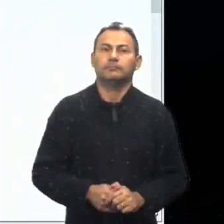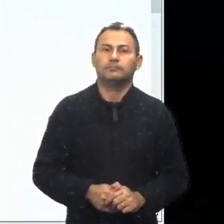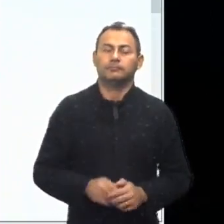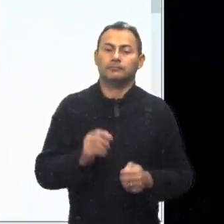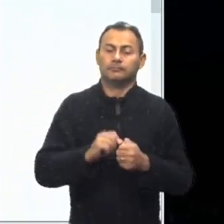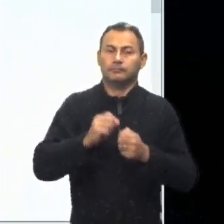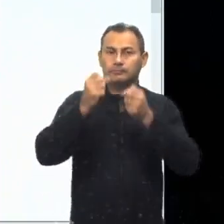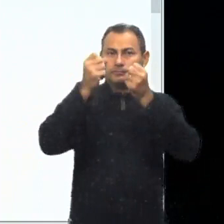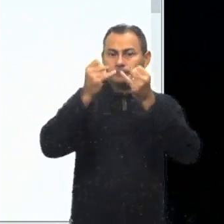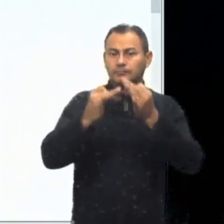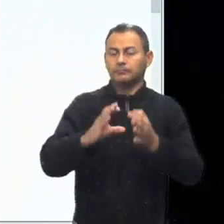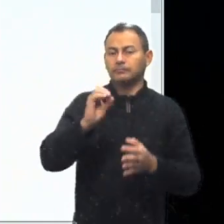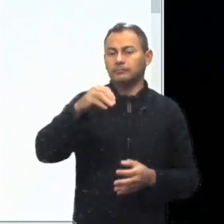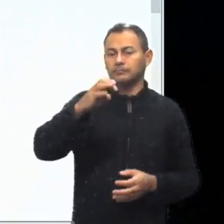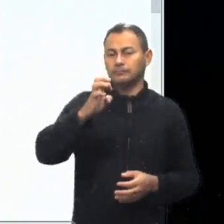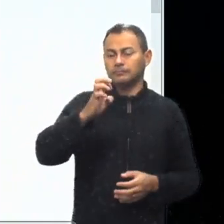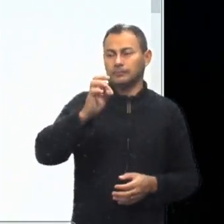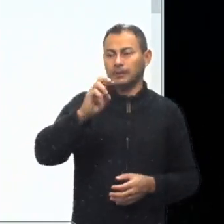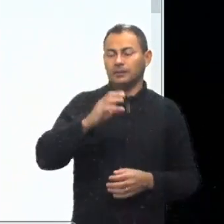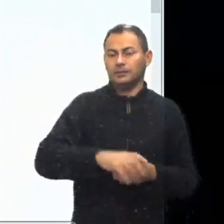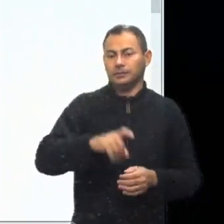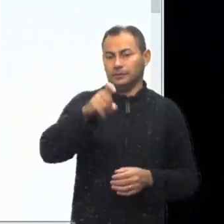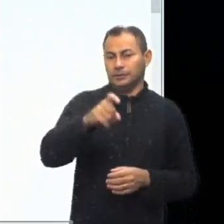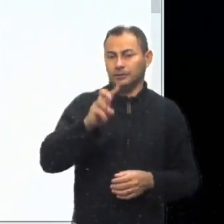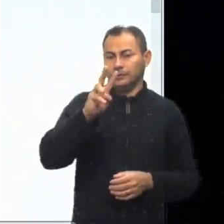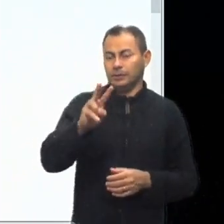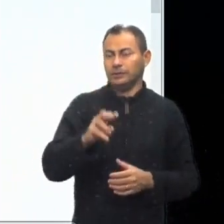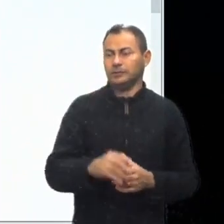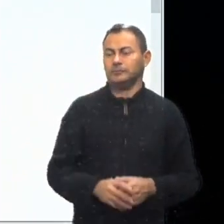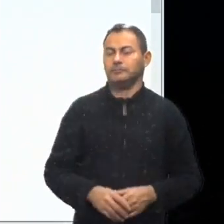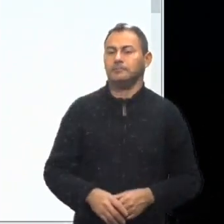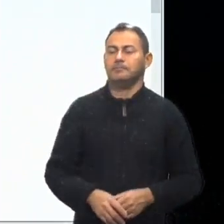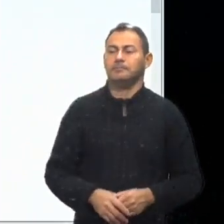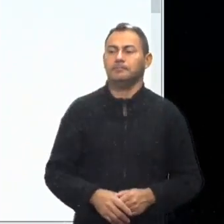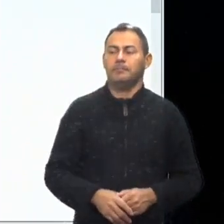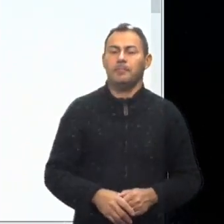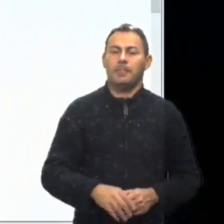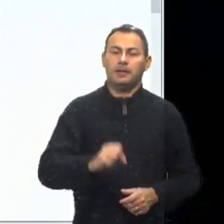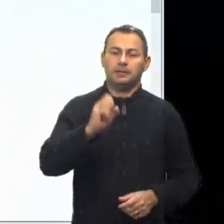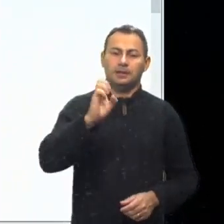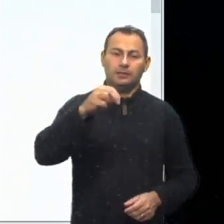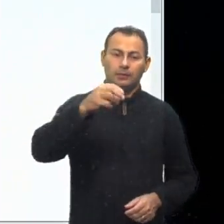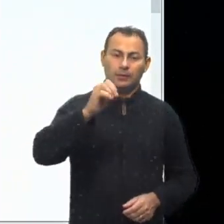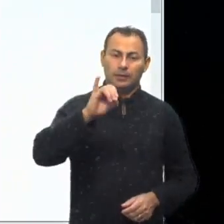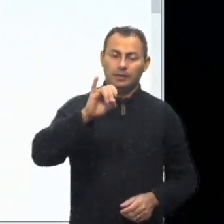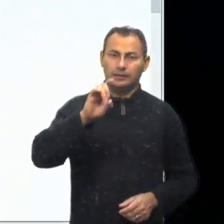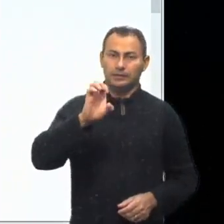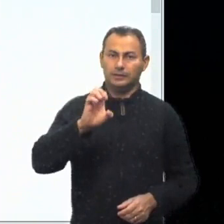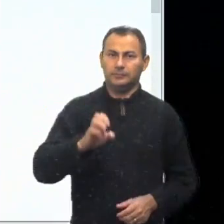fazer comentários. Então, x2 é a senoide